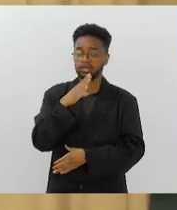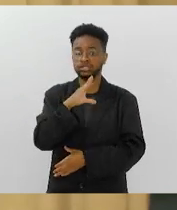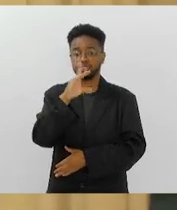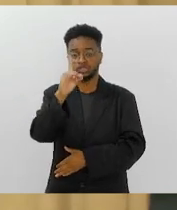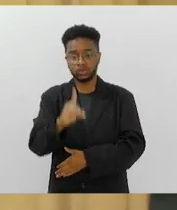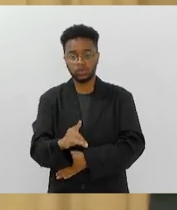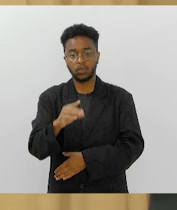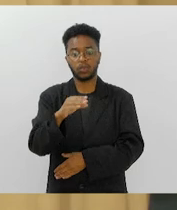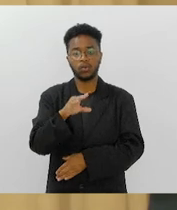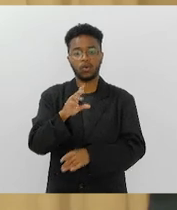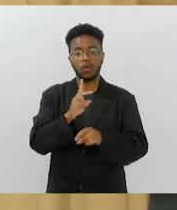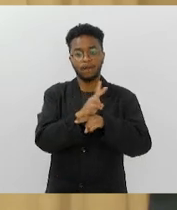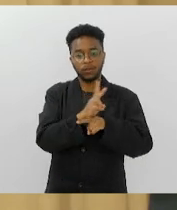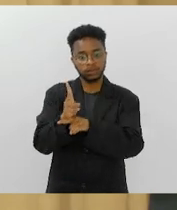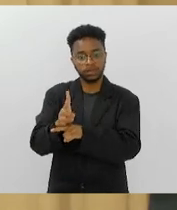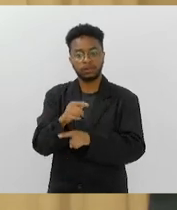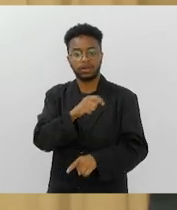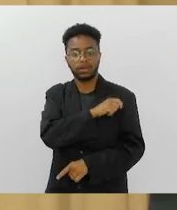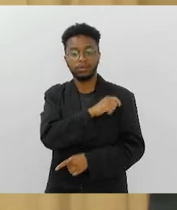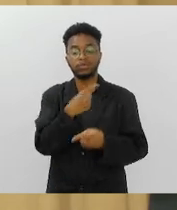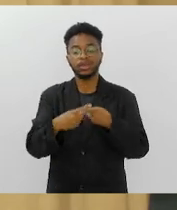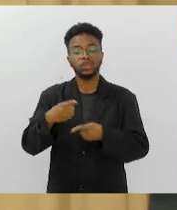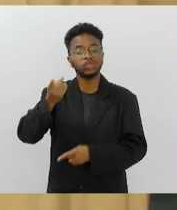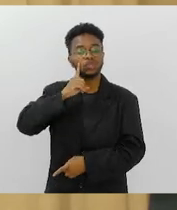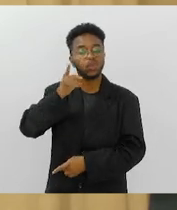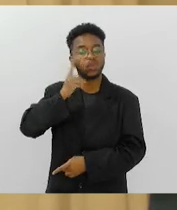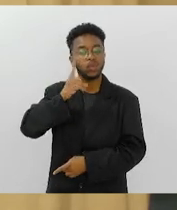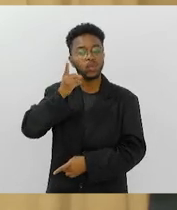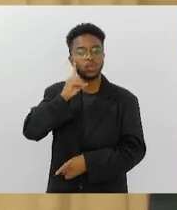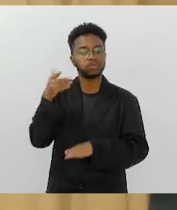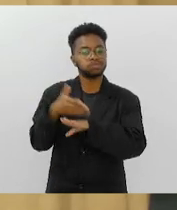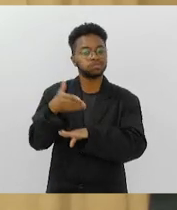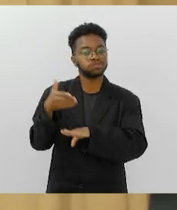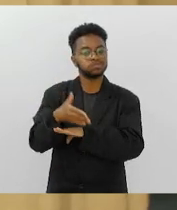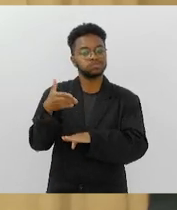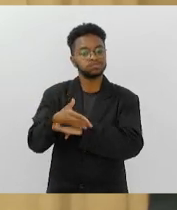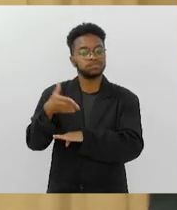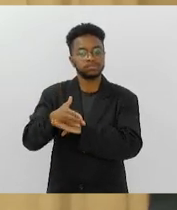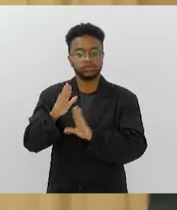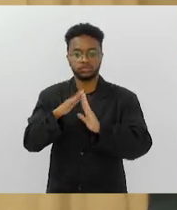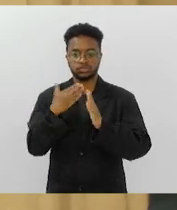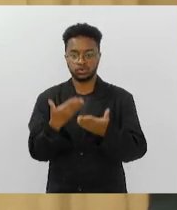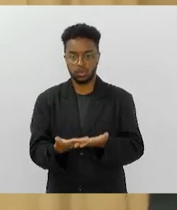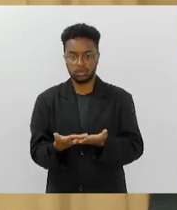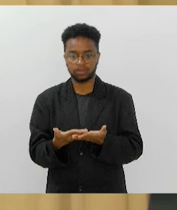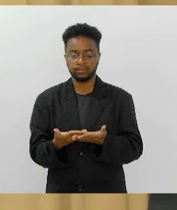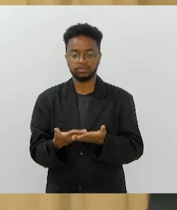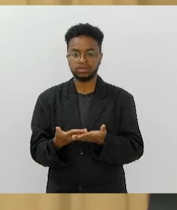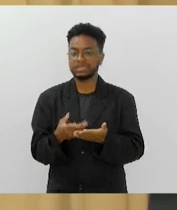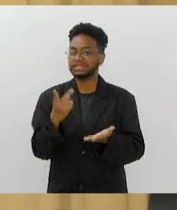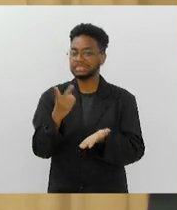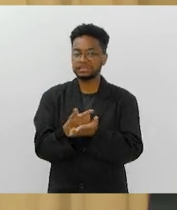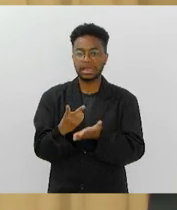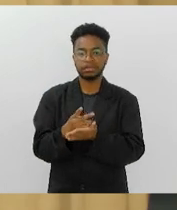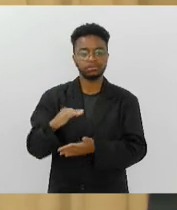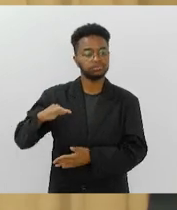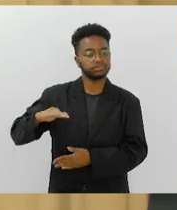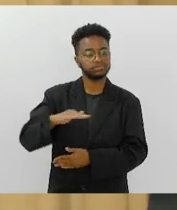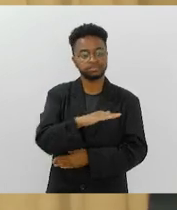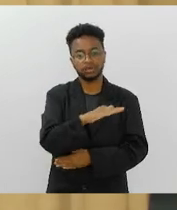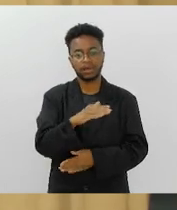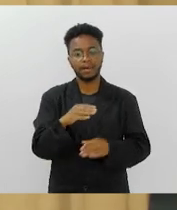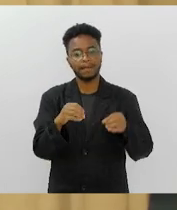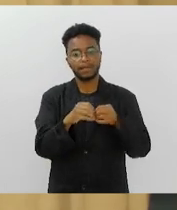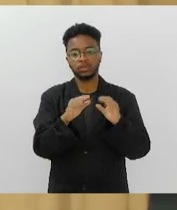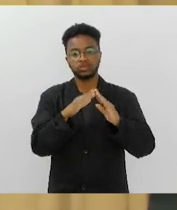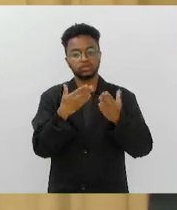pelo aluno, porque ele está lá todo santo dia que tem aula. Ele passa por lá, em algum momento ele vai